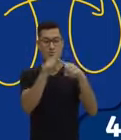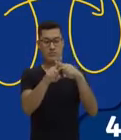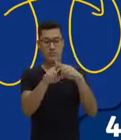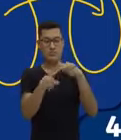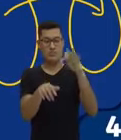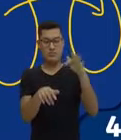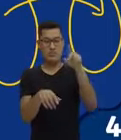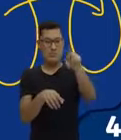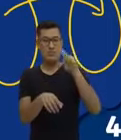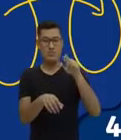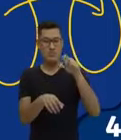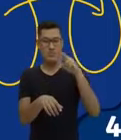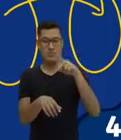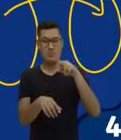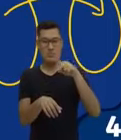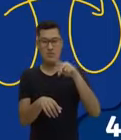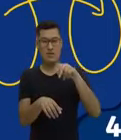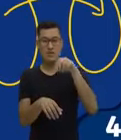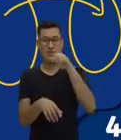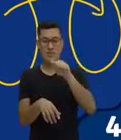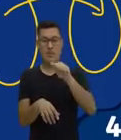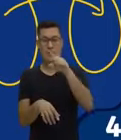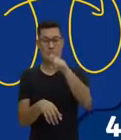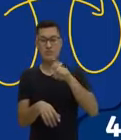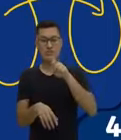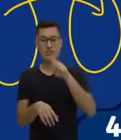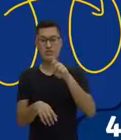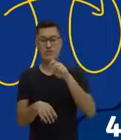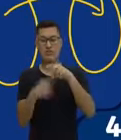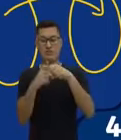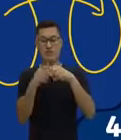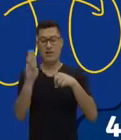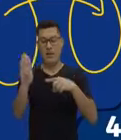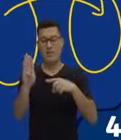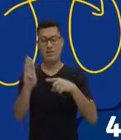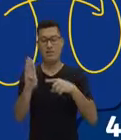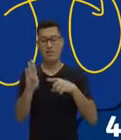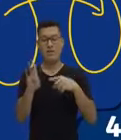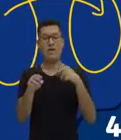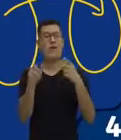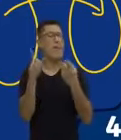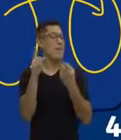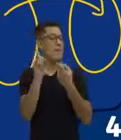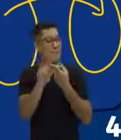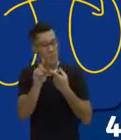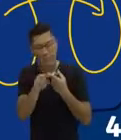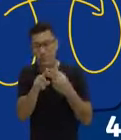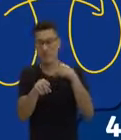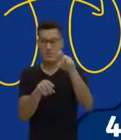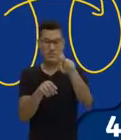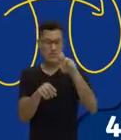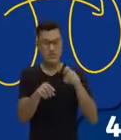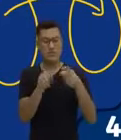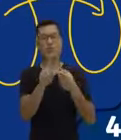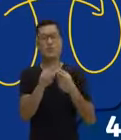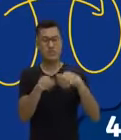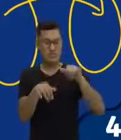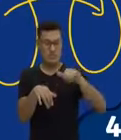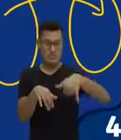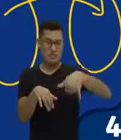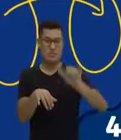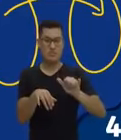y, que é a mesma coisa. Certo. Certo? Em que tanto este a quanto este b, eles vão ser números